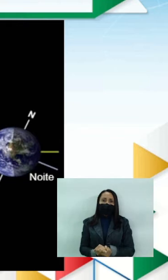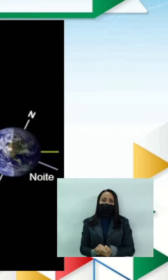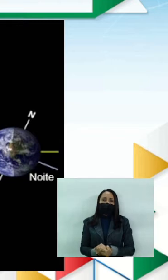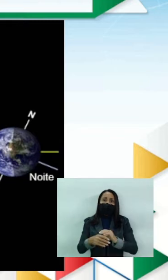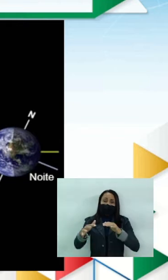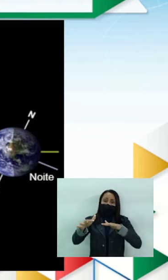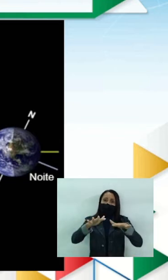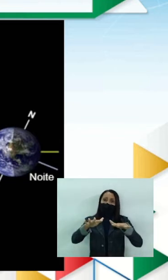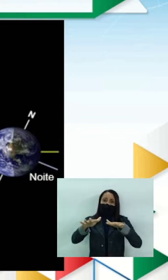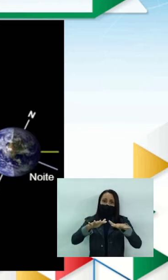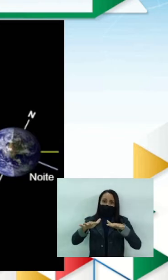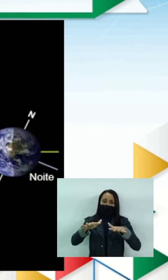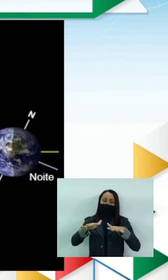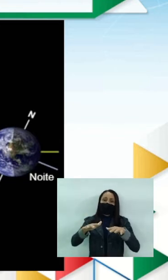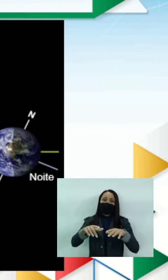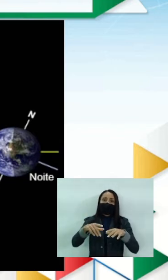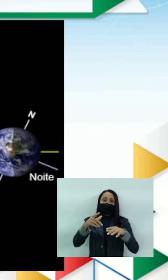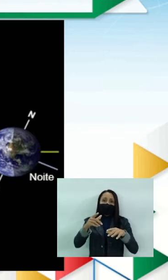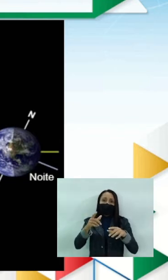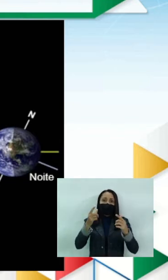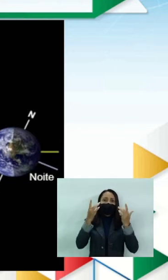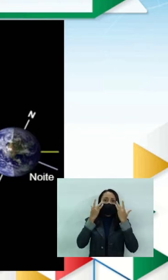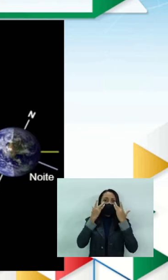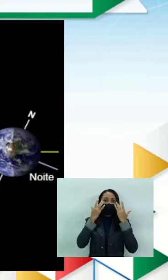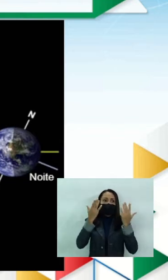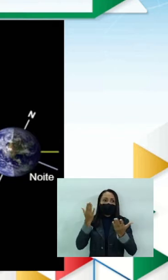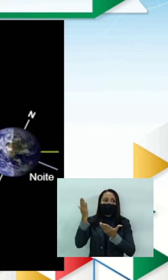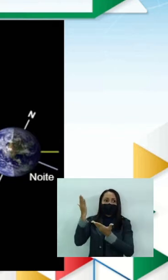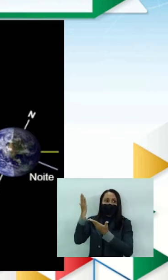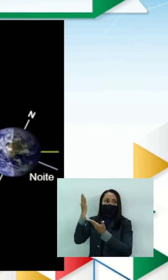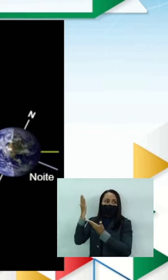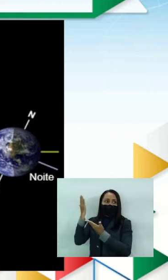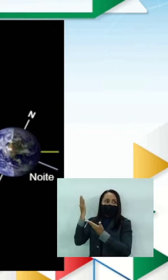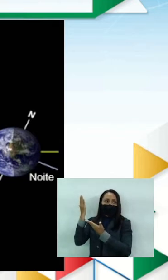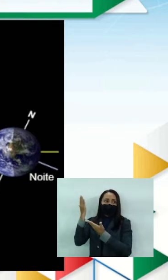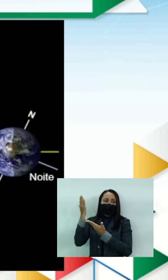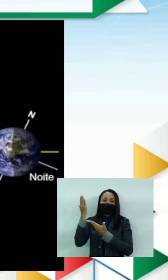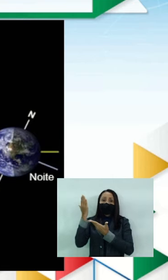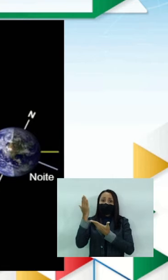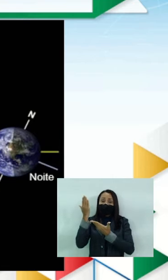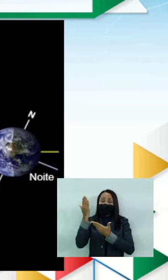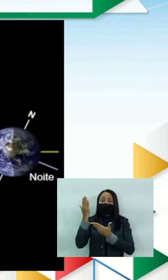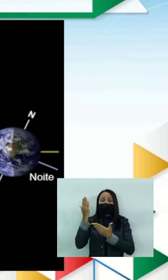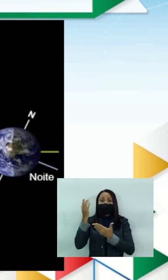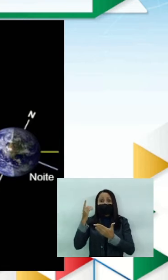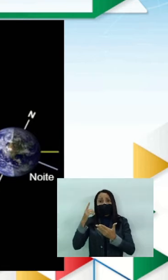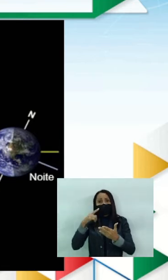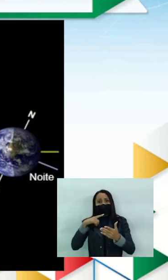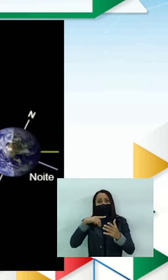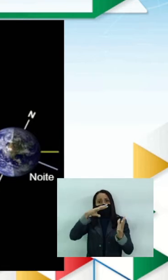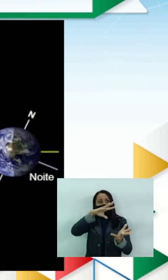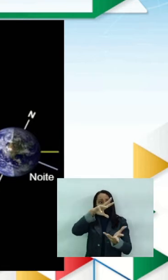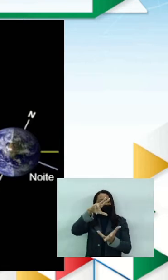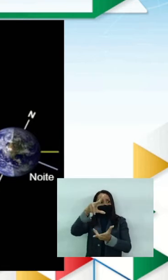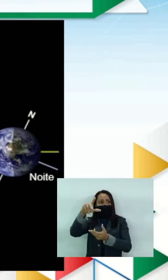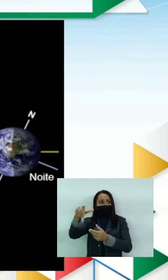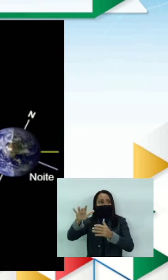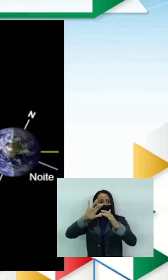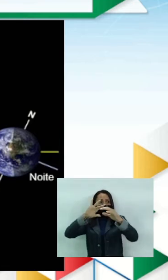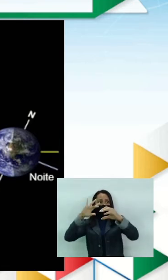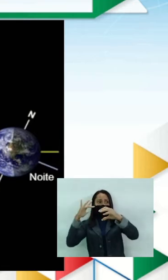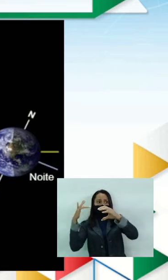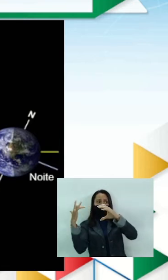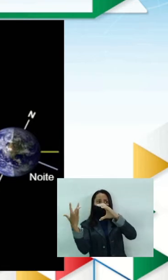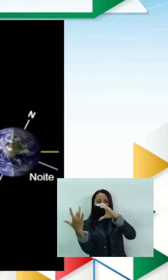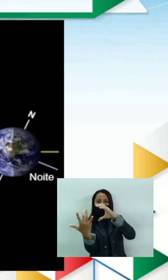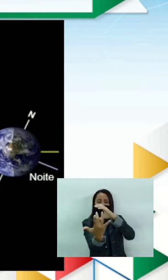movimento de rotação. Vocês podem observar na fotografia, não é, que a Terra ela gira no seu próprio eixo, gerando os